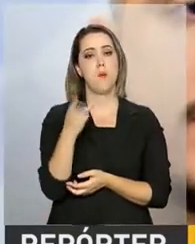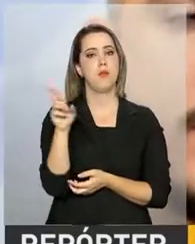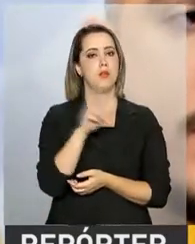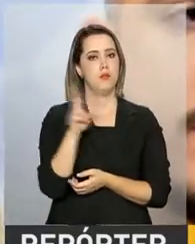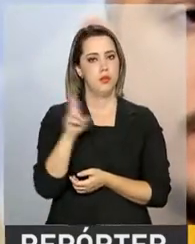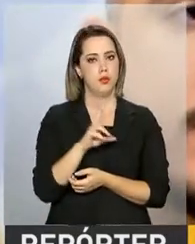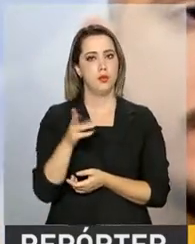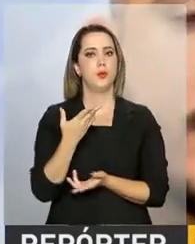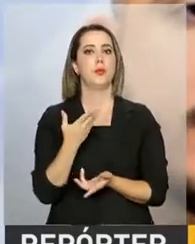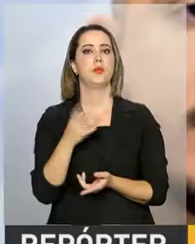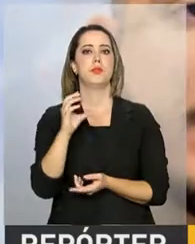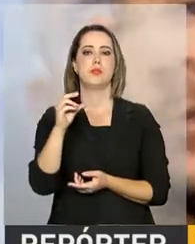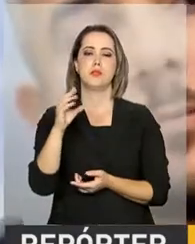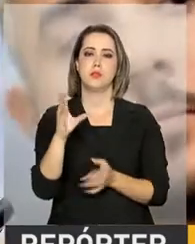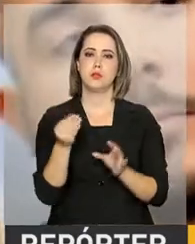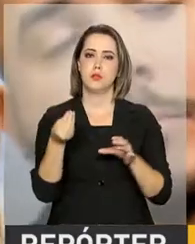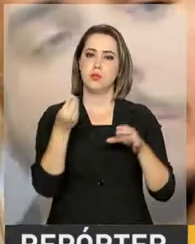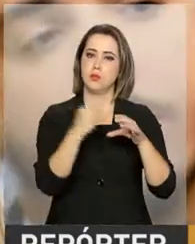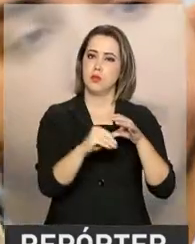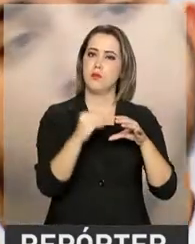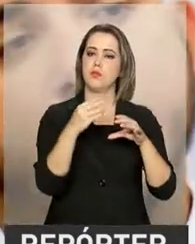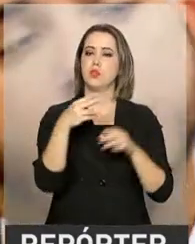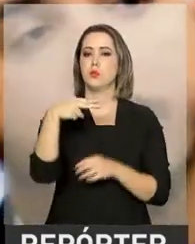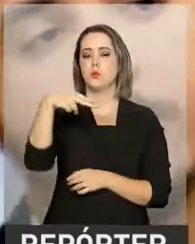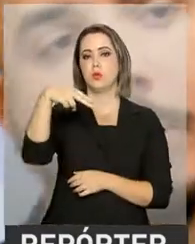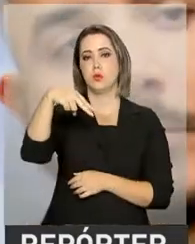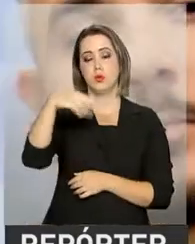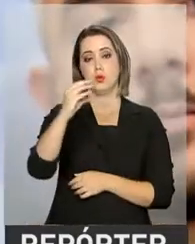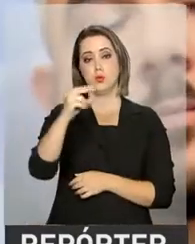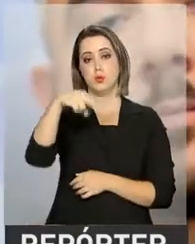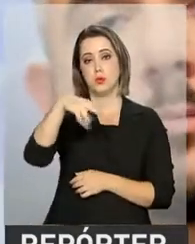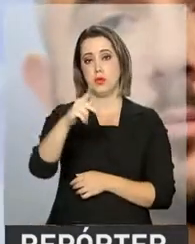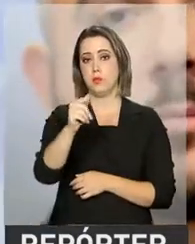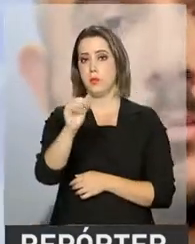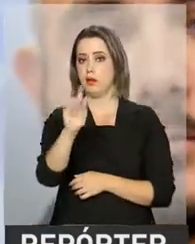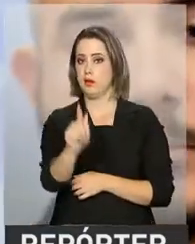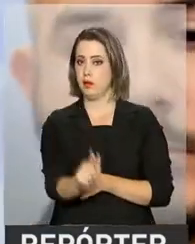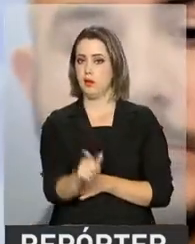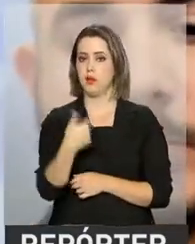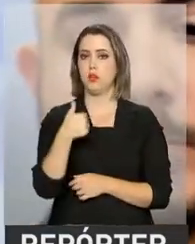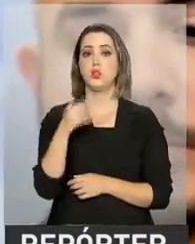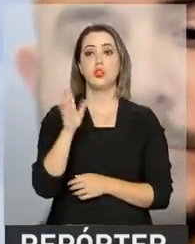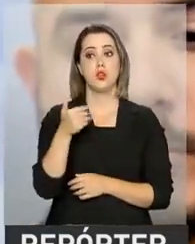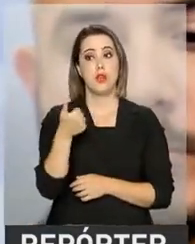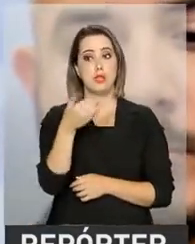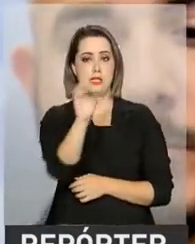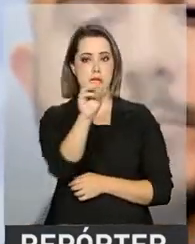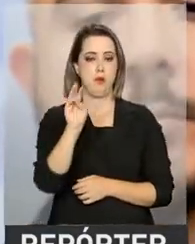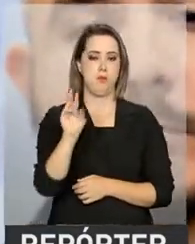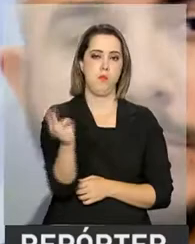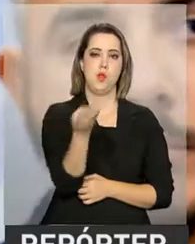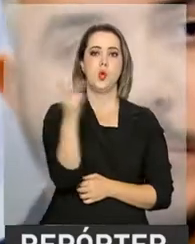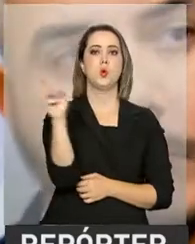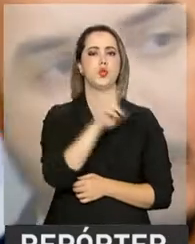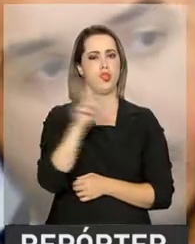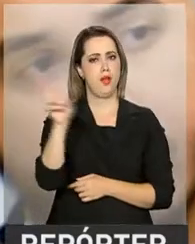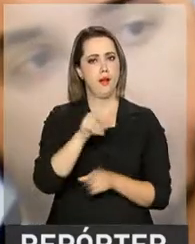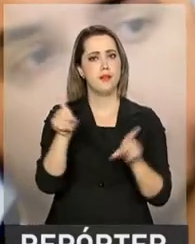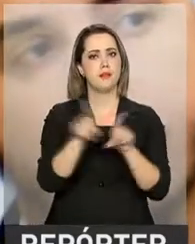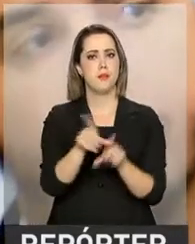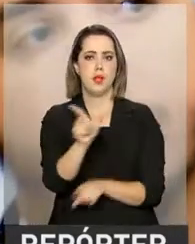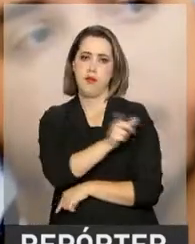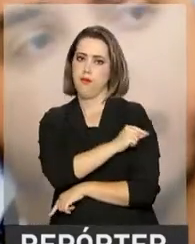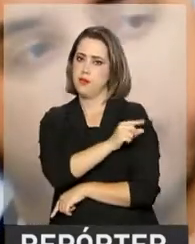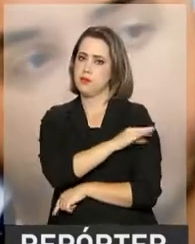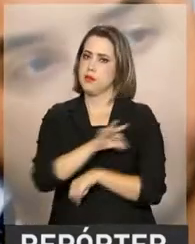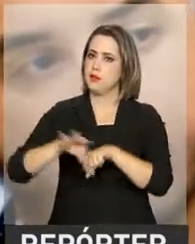era só deixar suas tecnologias nós tivemos os 100 milhões na vacina da dengue do ministério da saúde de mais cem do bbb